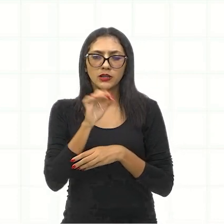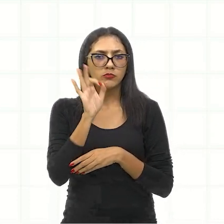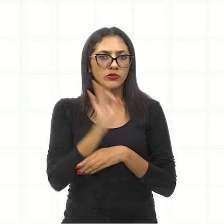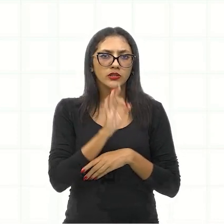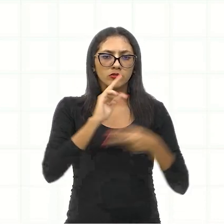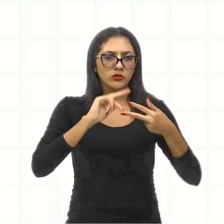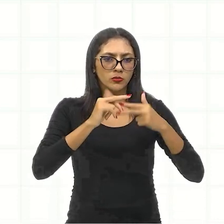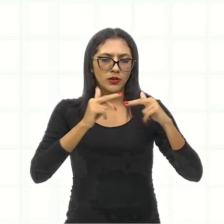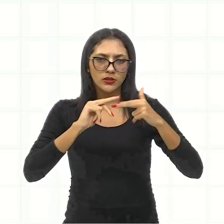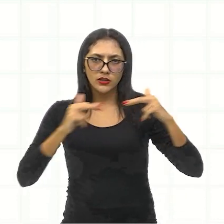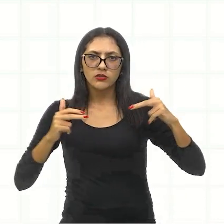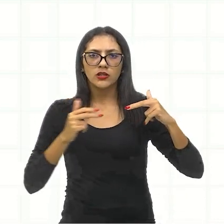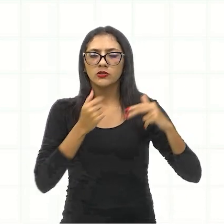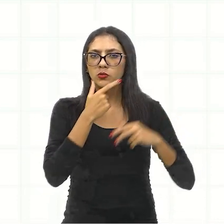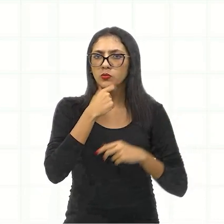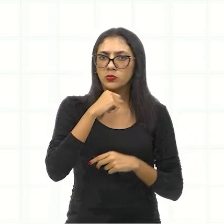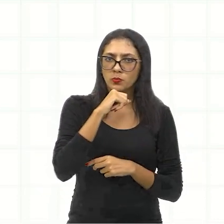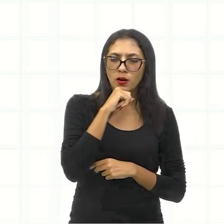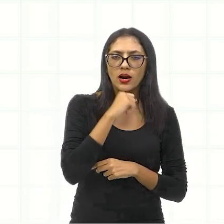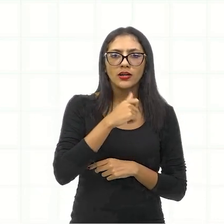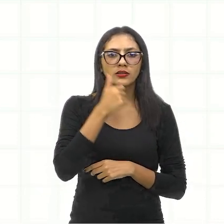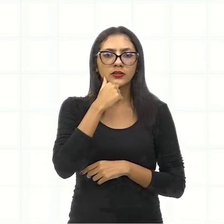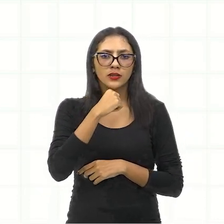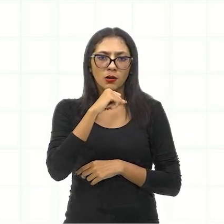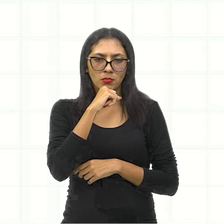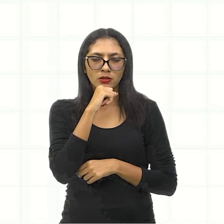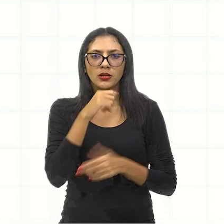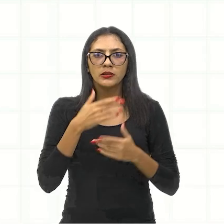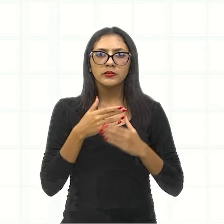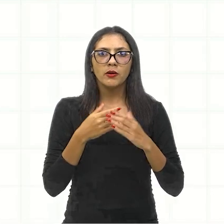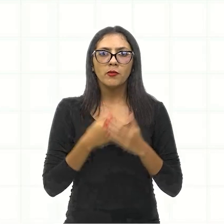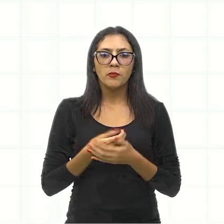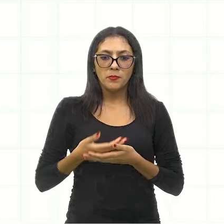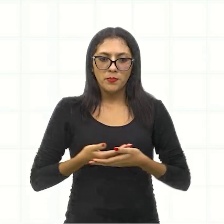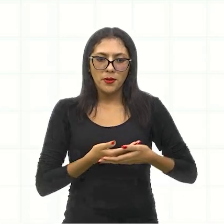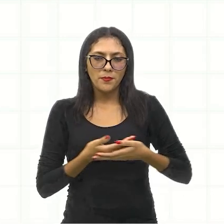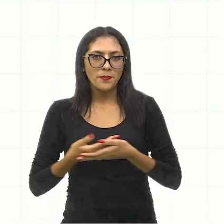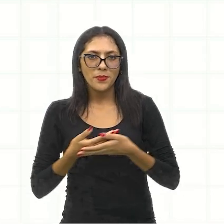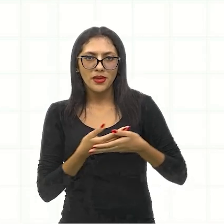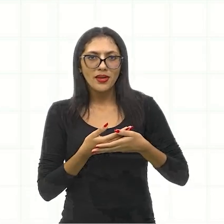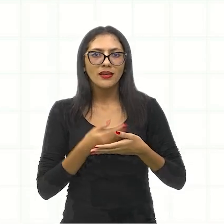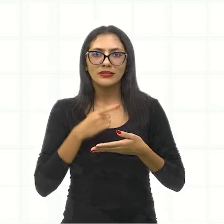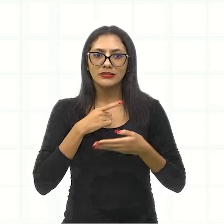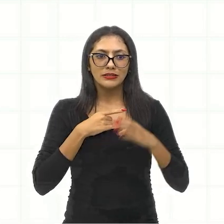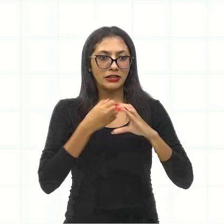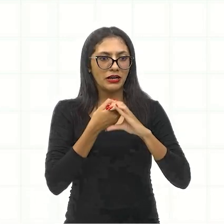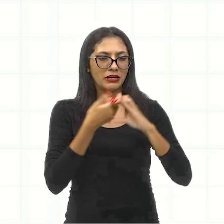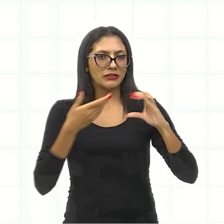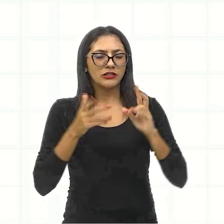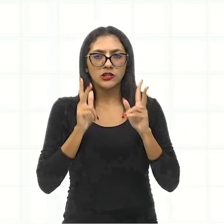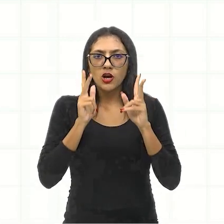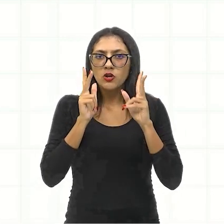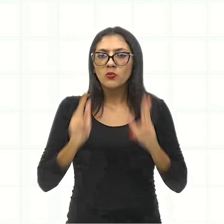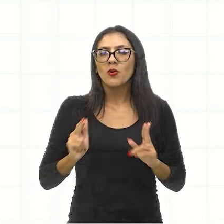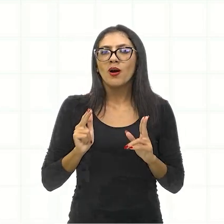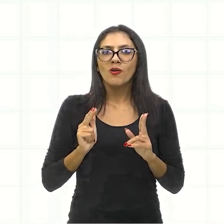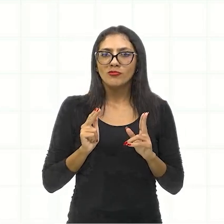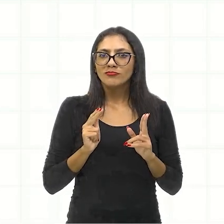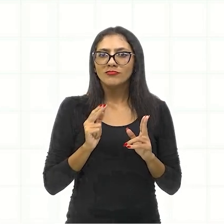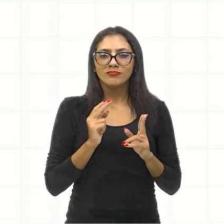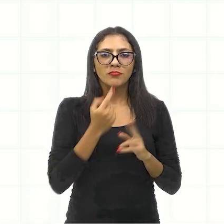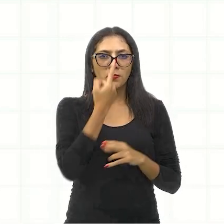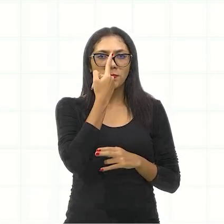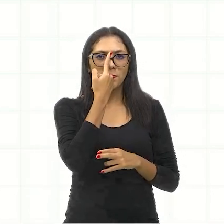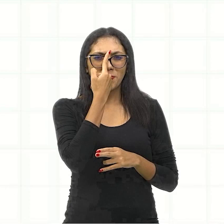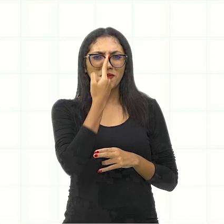pai. Então, nesse caso aqui, os gêmeos, eles são idênticos, né? Se você já teve a oportunidade de ver os gêmeos idênticos,